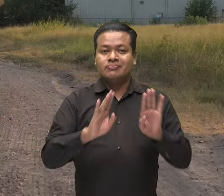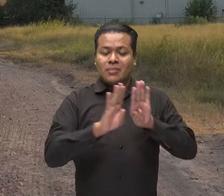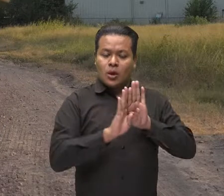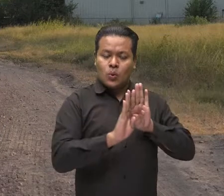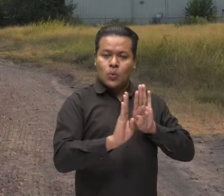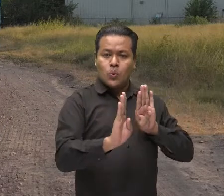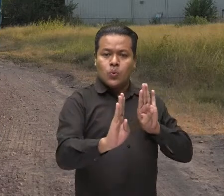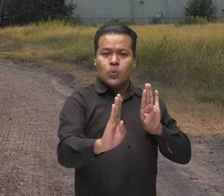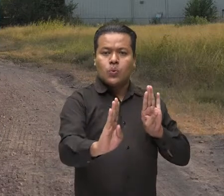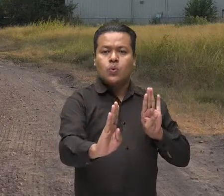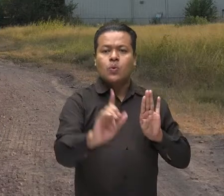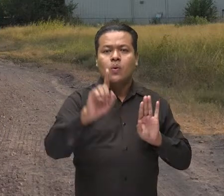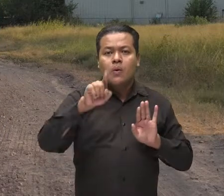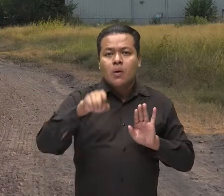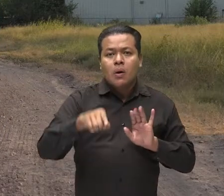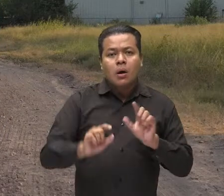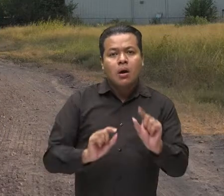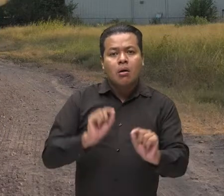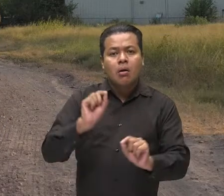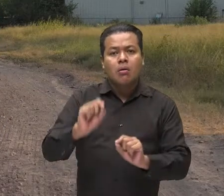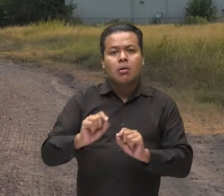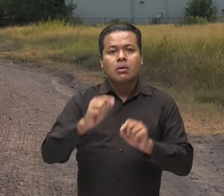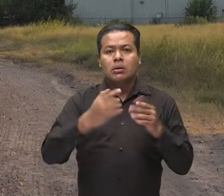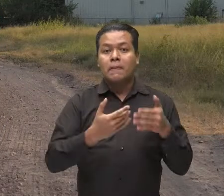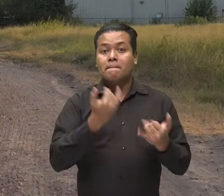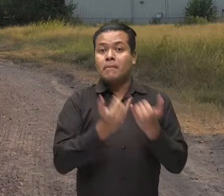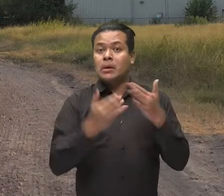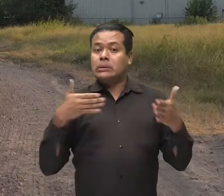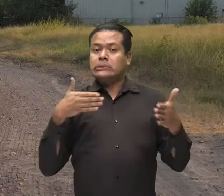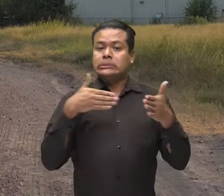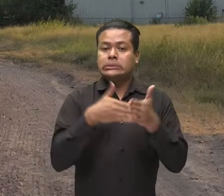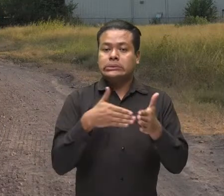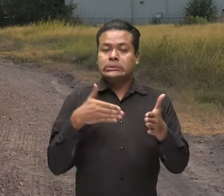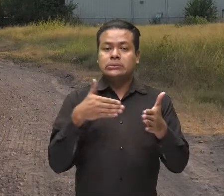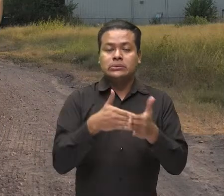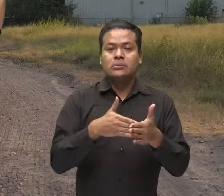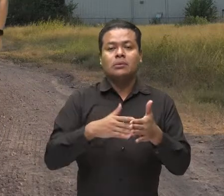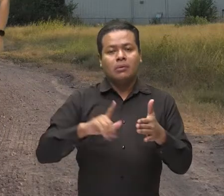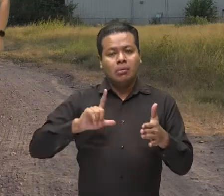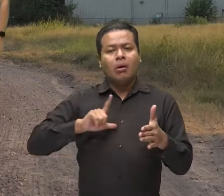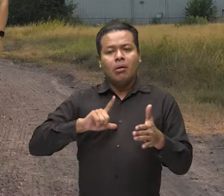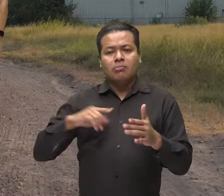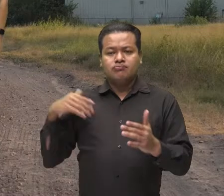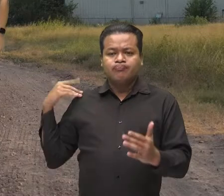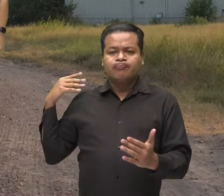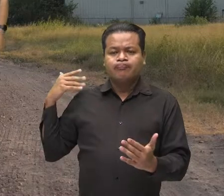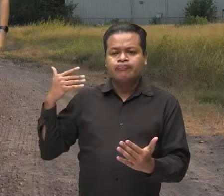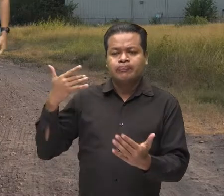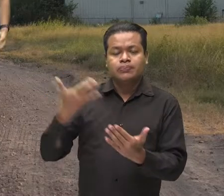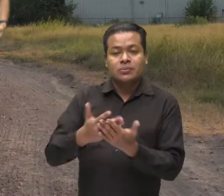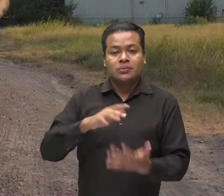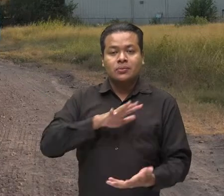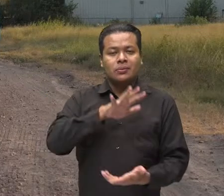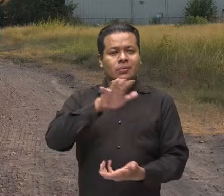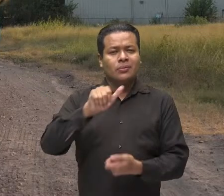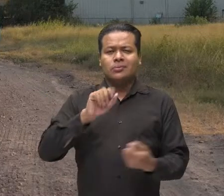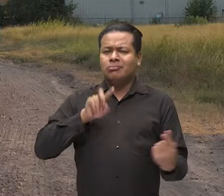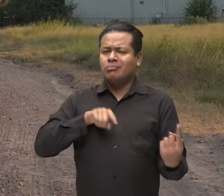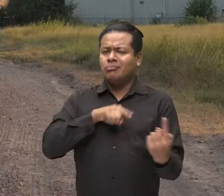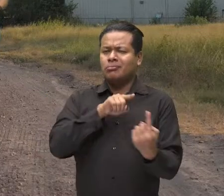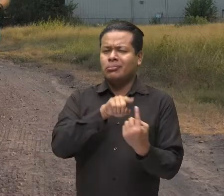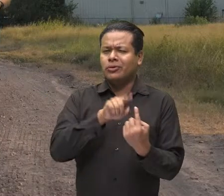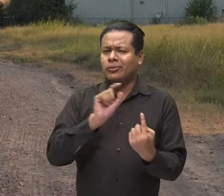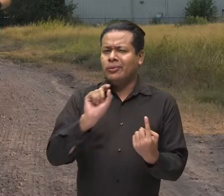né? Esses obstáculos aí, né, que existem ao longo do mundo todo, eles servem para um motivo